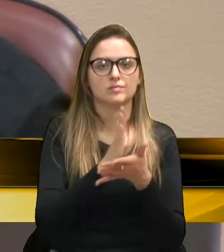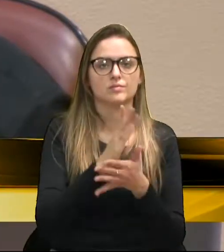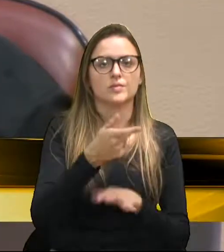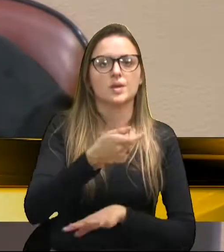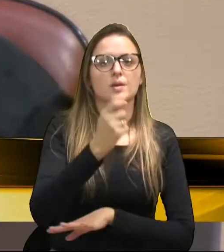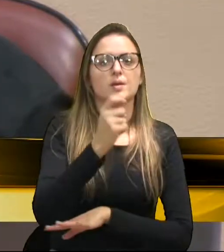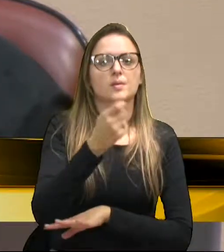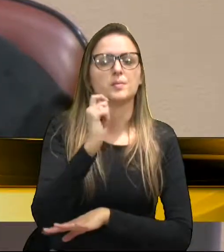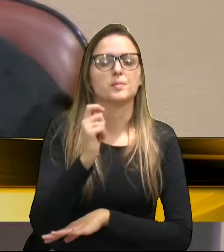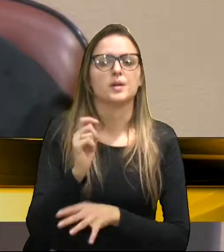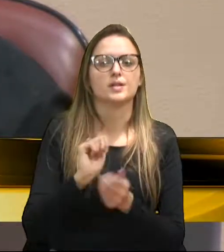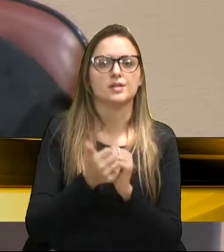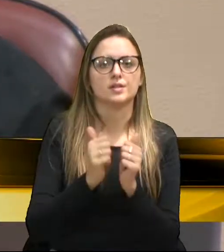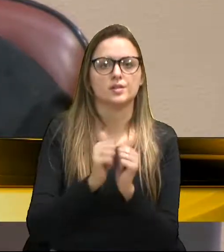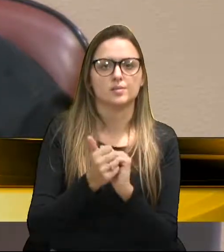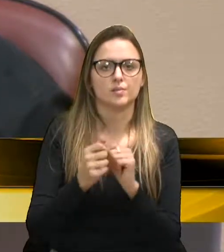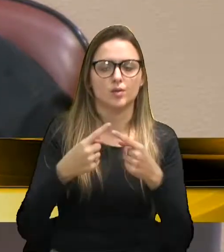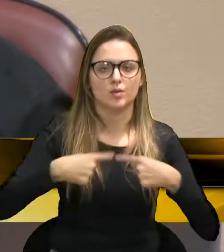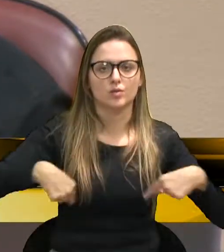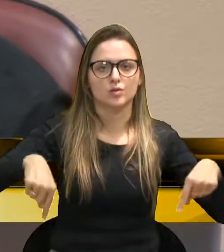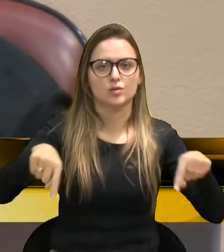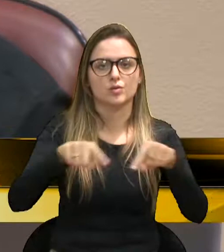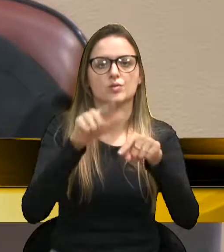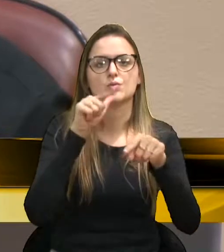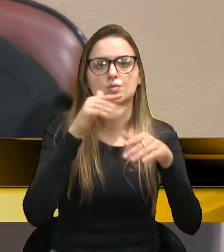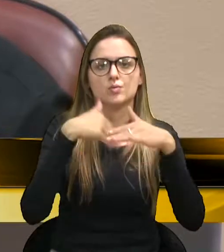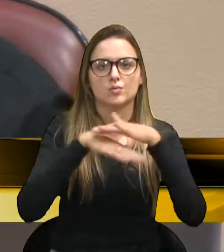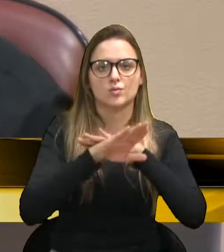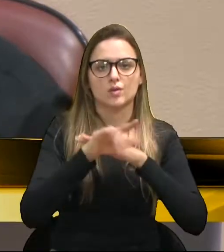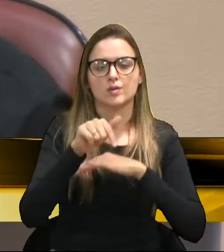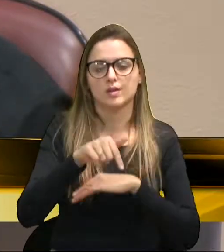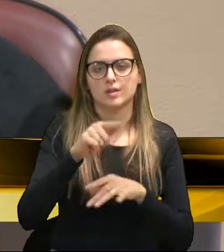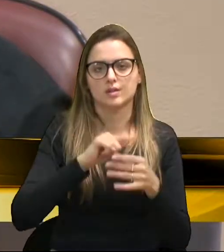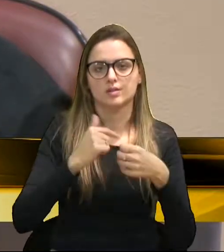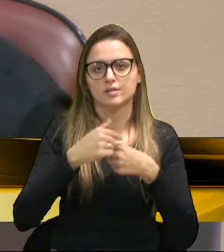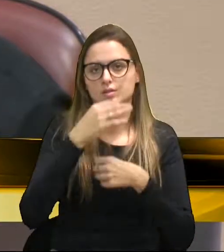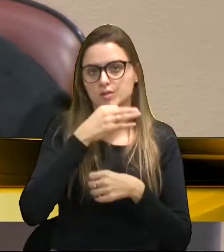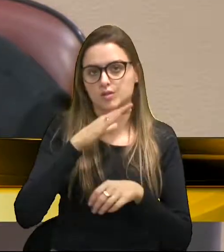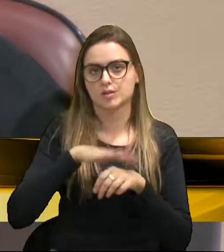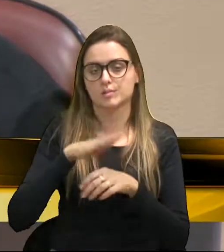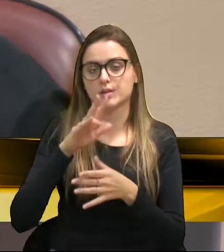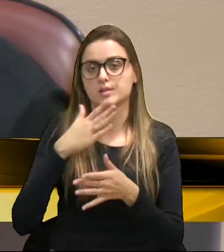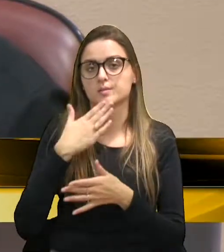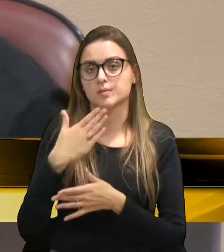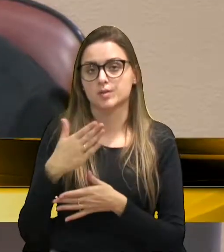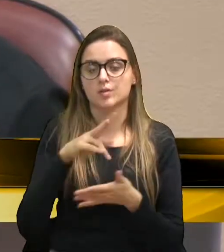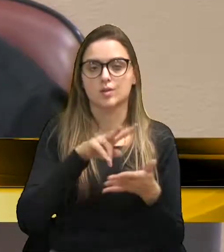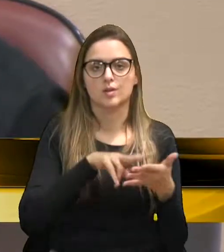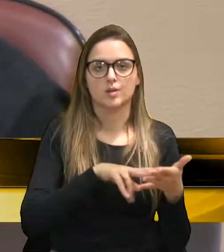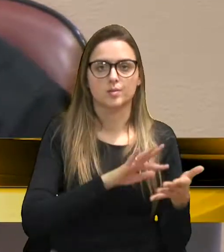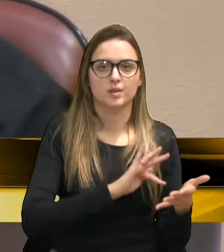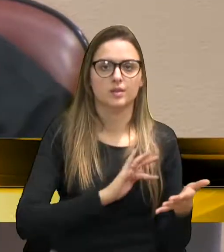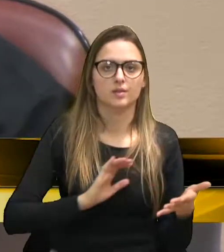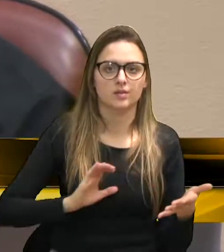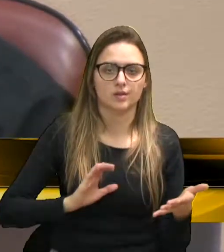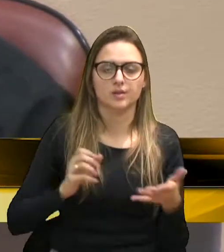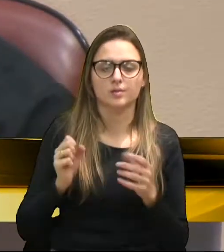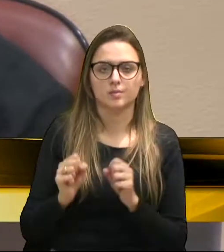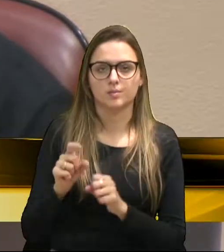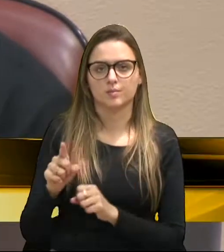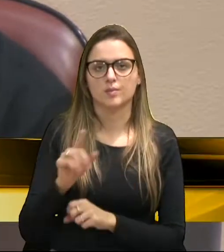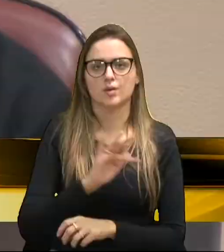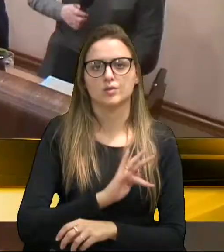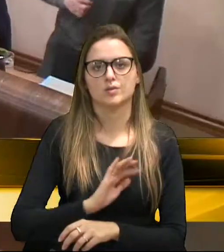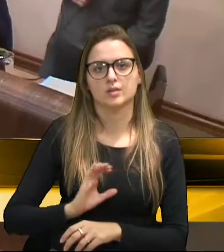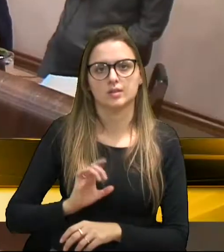esportiva nas barragens do município de Caxias do Sul e da outras providências. Relator ad hoc, vereador Flávio Cassina. Com a palavra, o